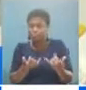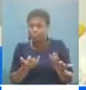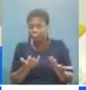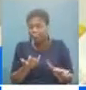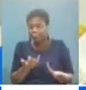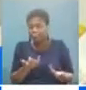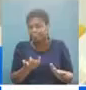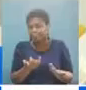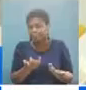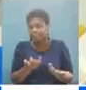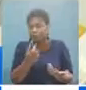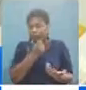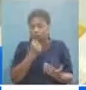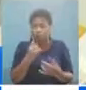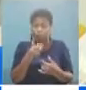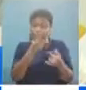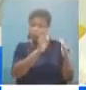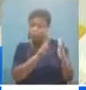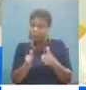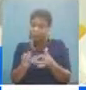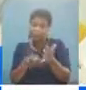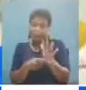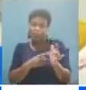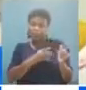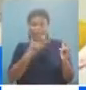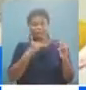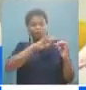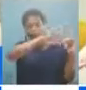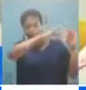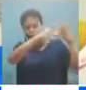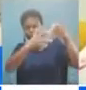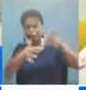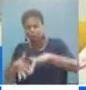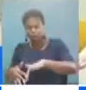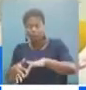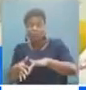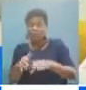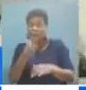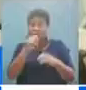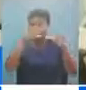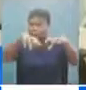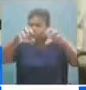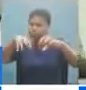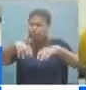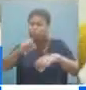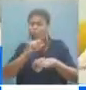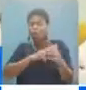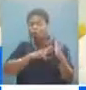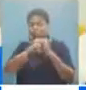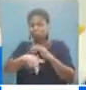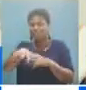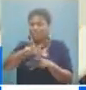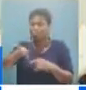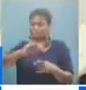por sofrer o processo de deslizamento ou através de enxurradas atingem as